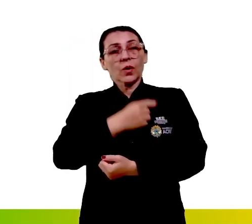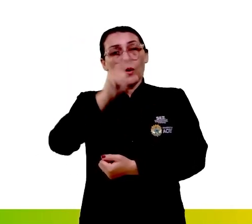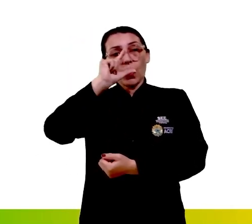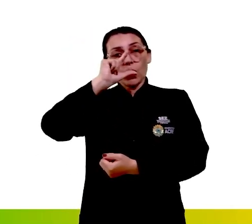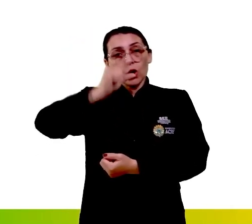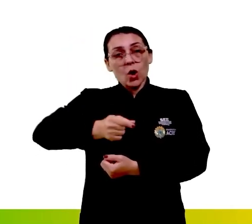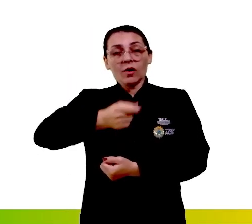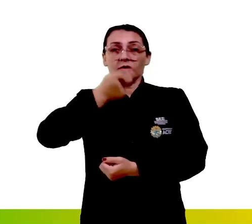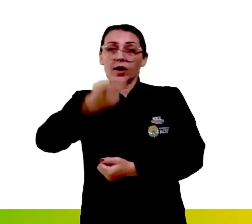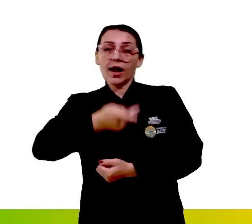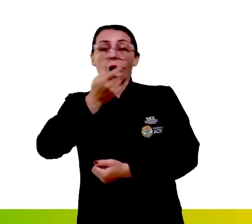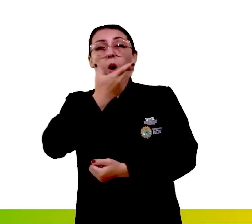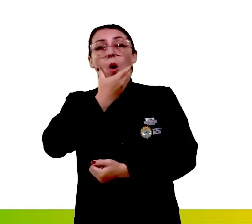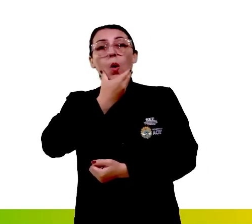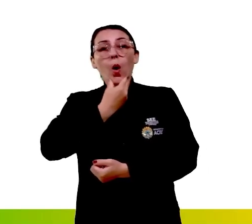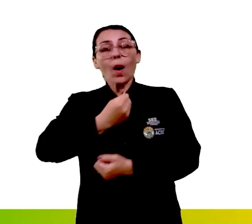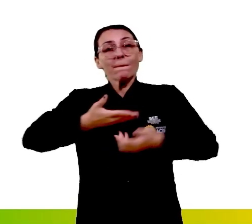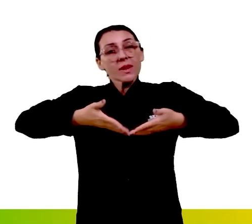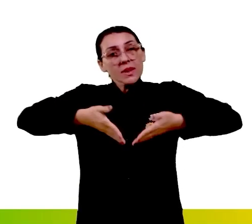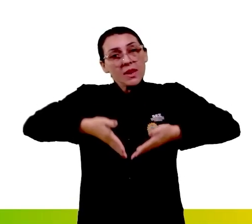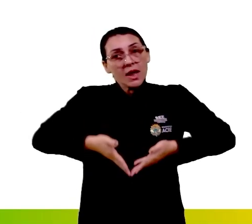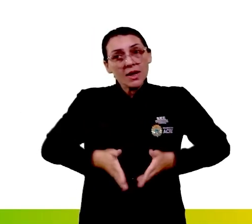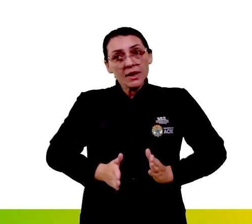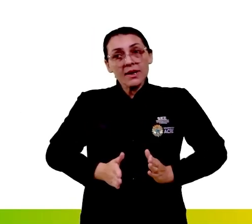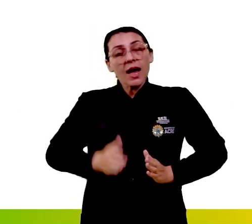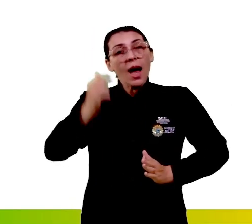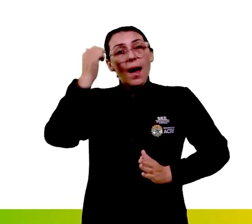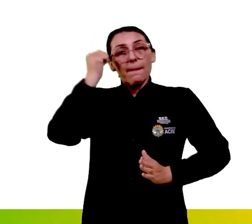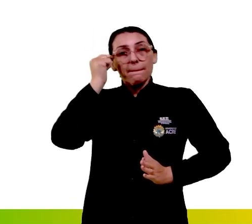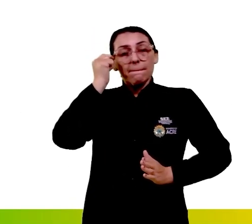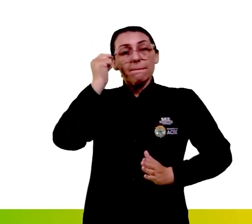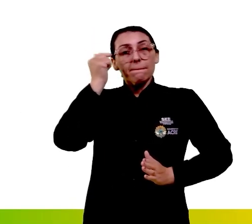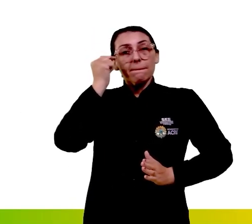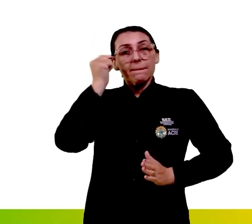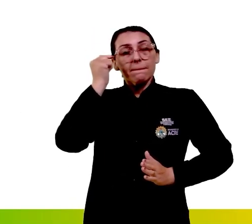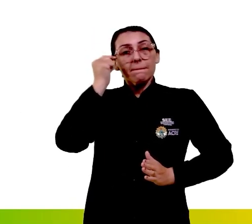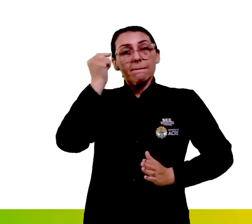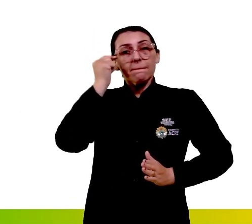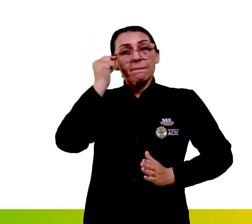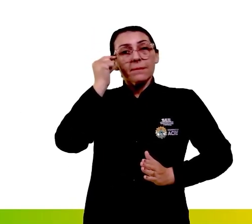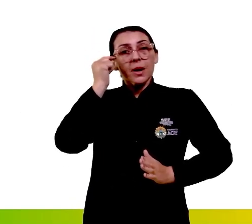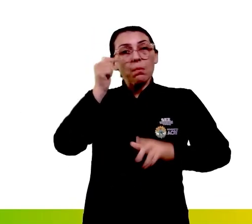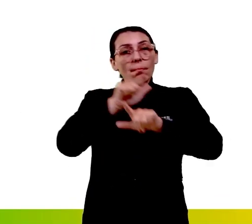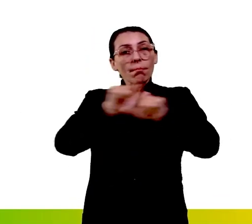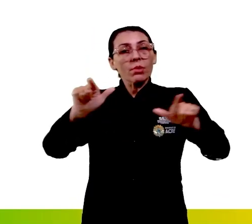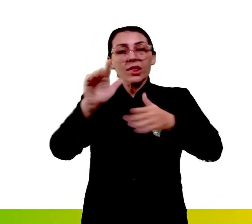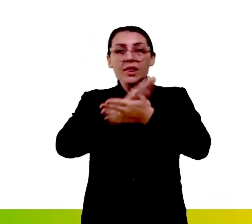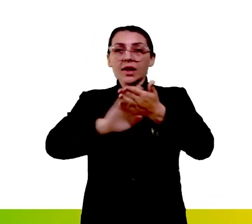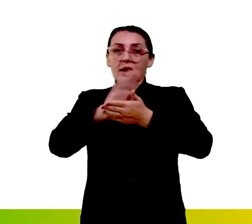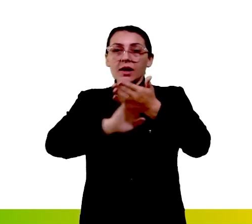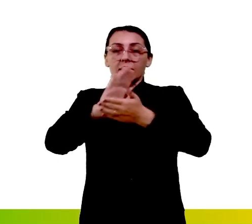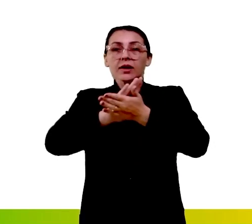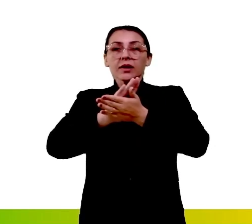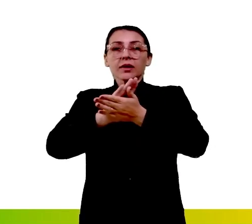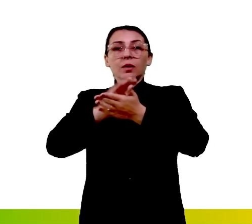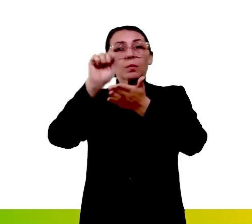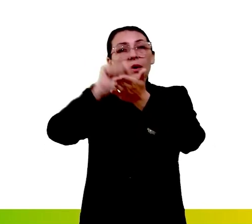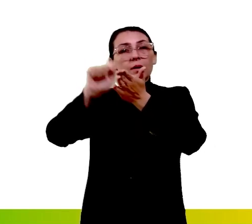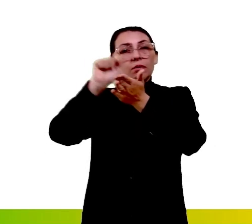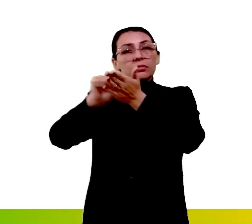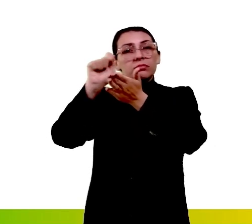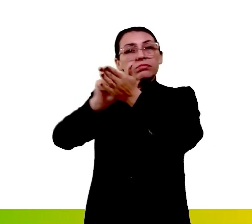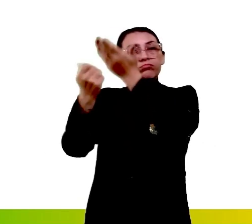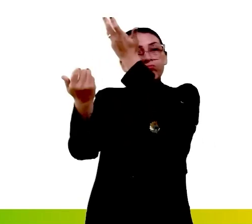Locke dizia que quando o homem nasce, a mente dele é como uma tábula rasa. As coisas vão sendo